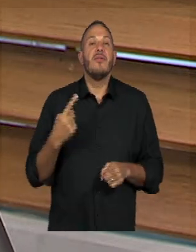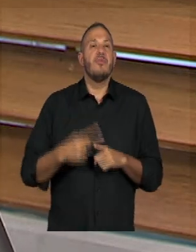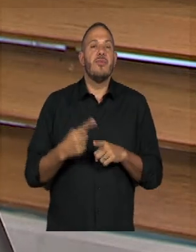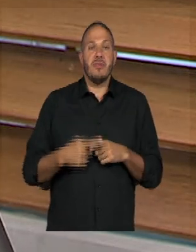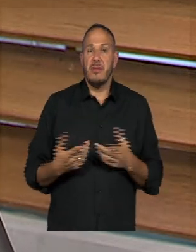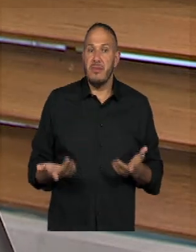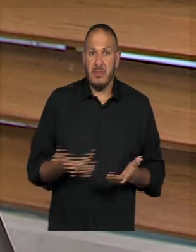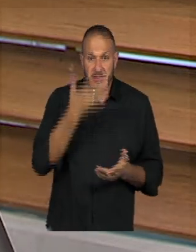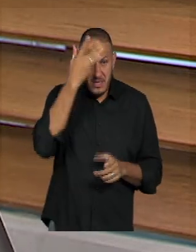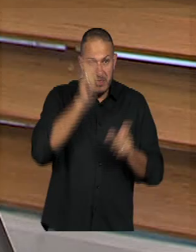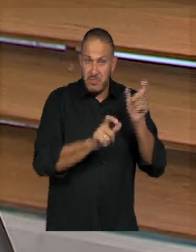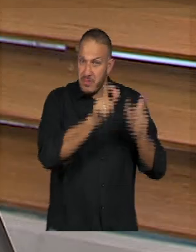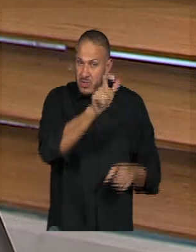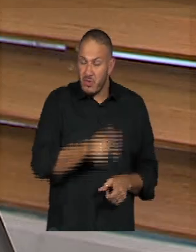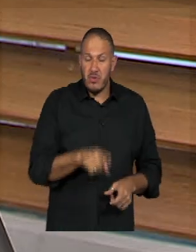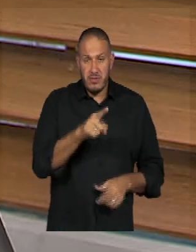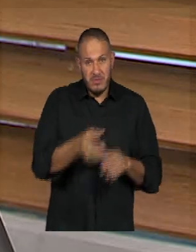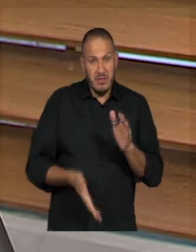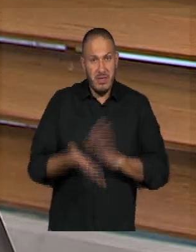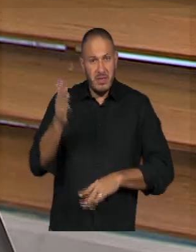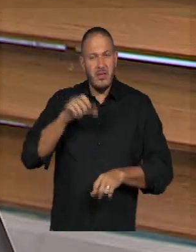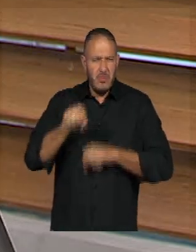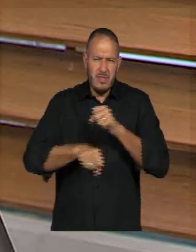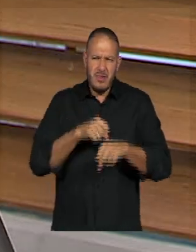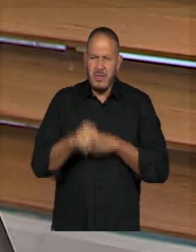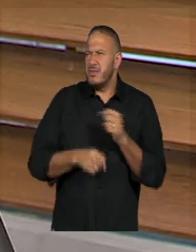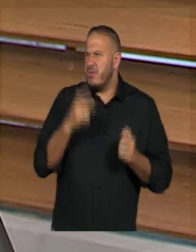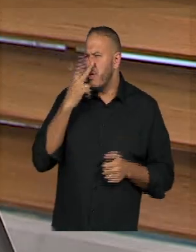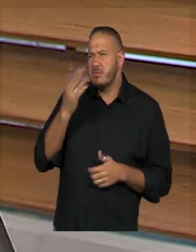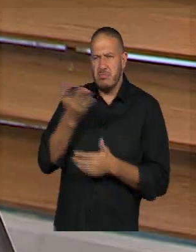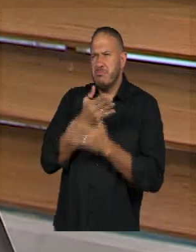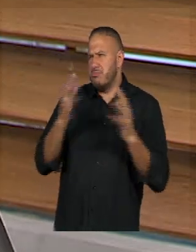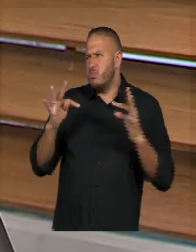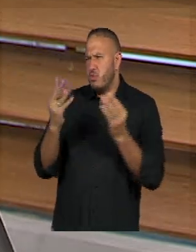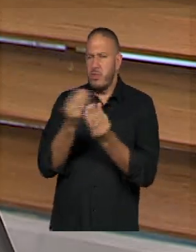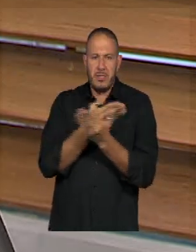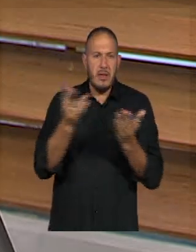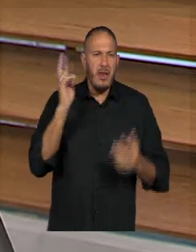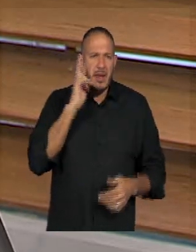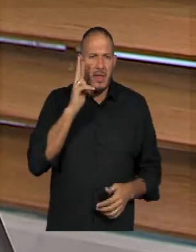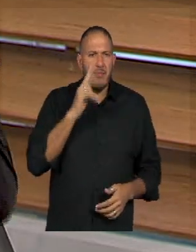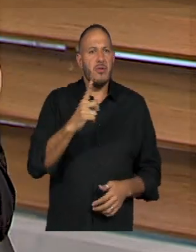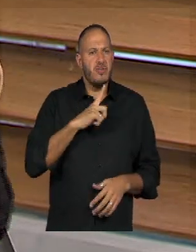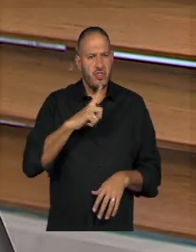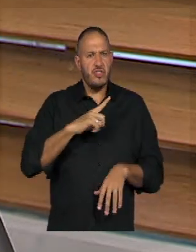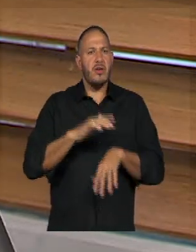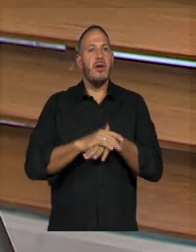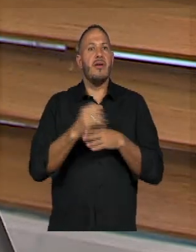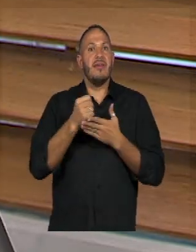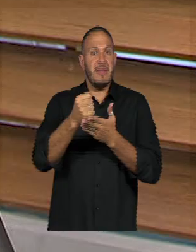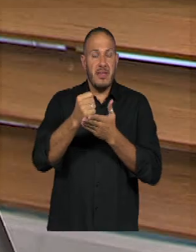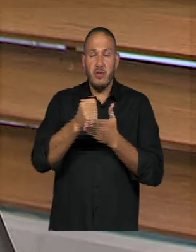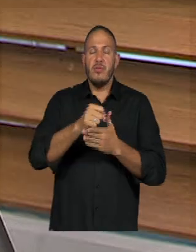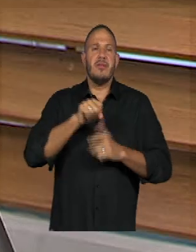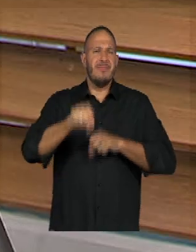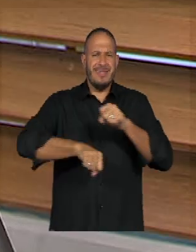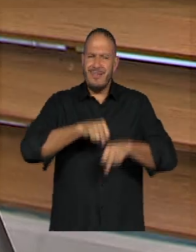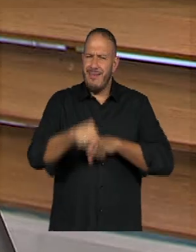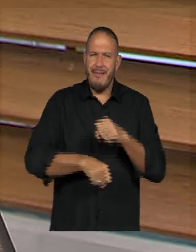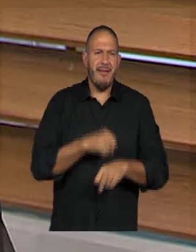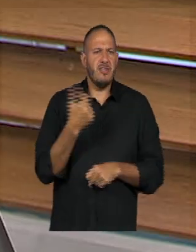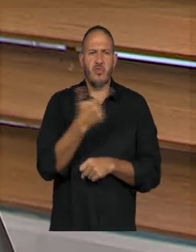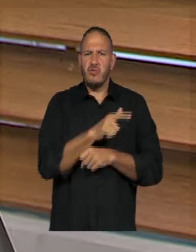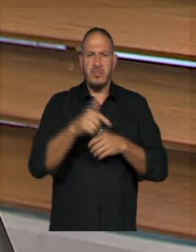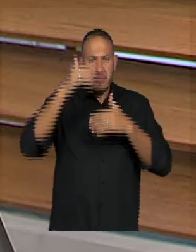Essas pessoas saíam de bicicleta, acho que todos aqui lembram, que tinha entregadores de bicicleta sem capacete, sem luva,